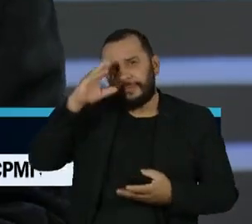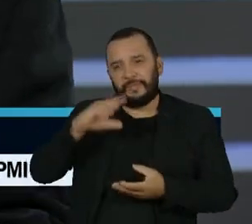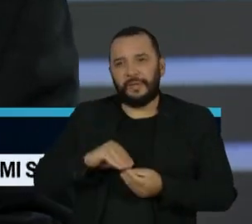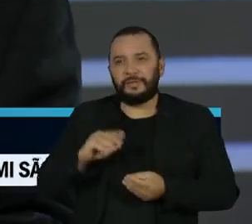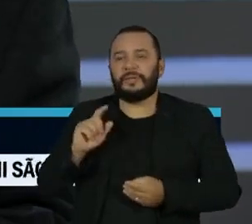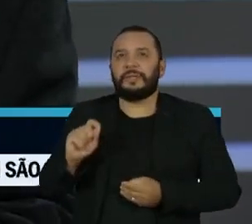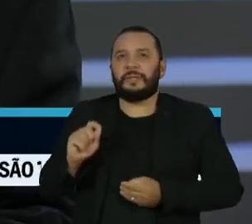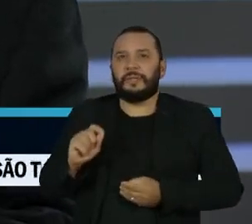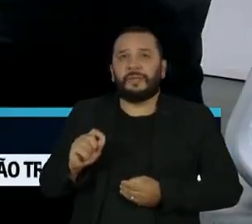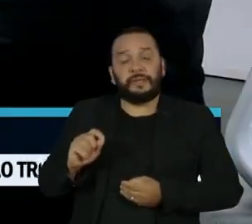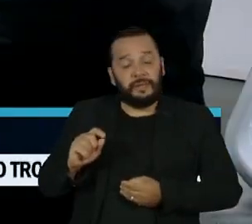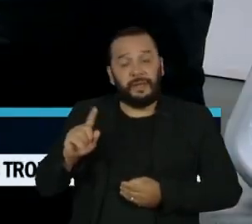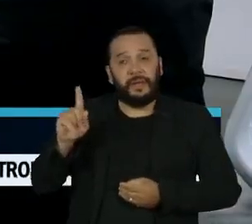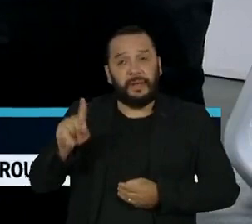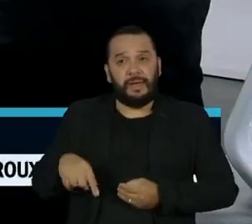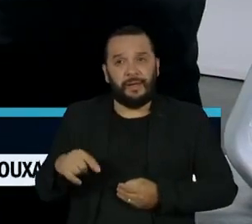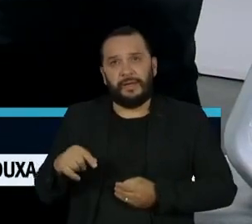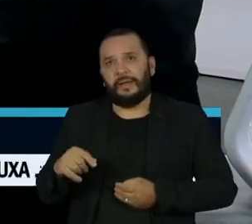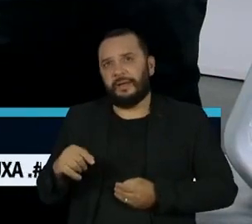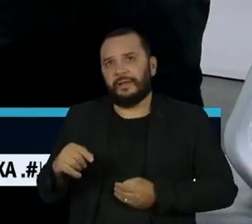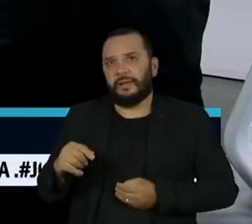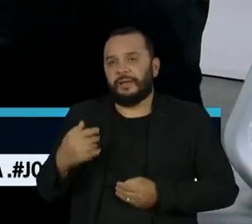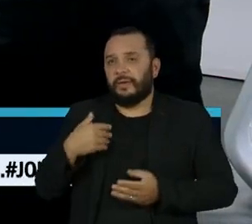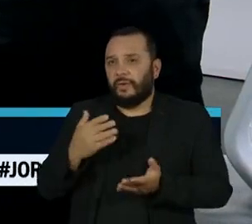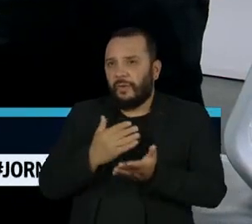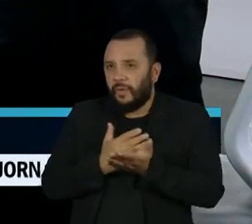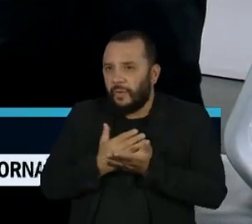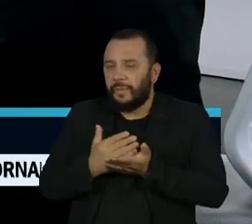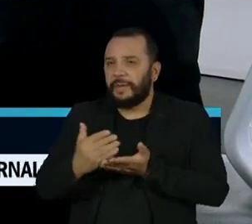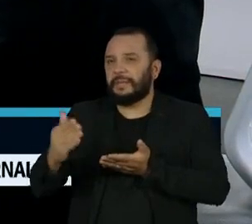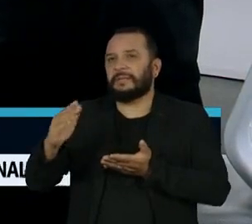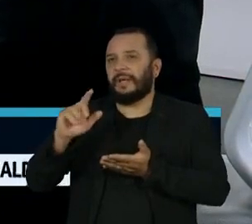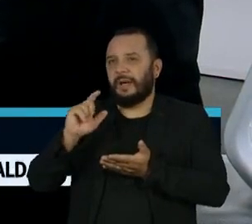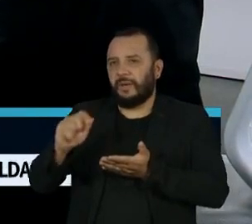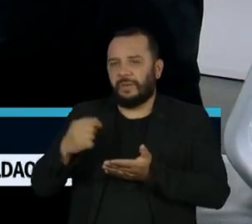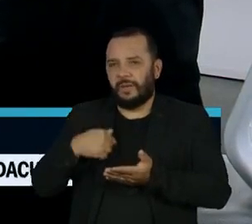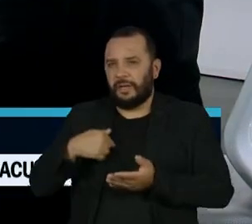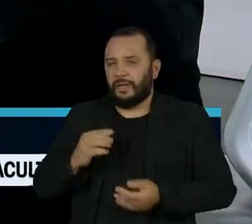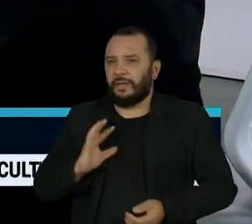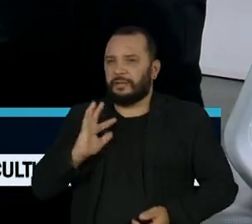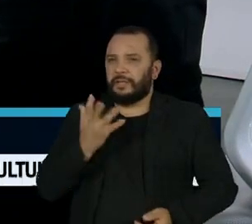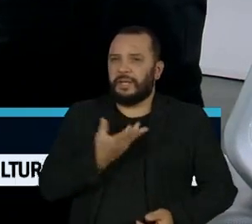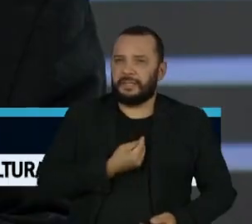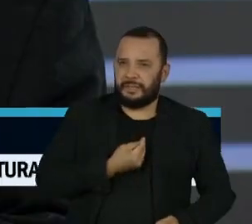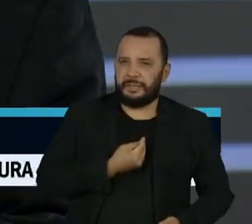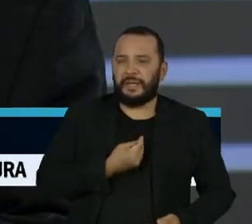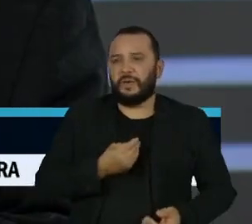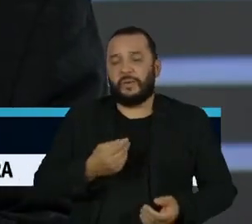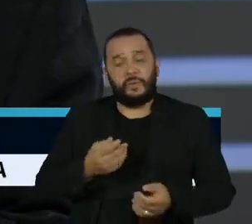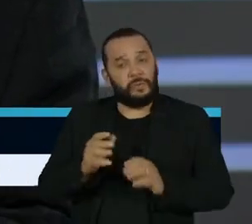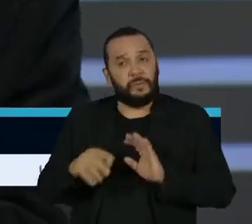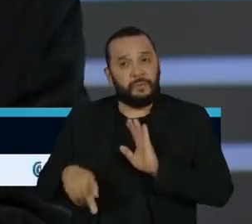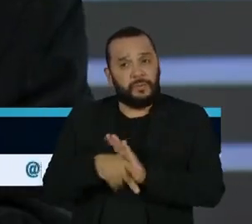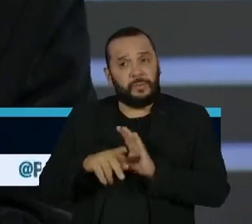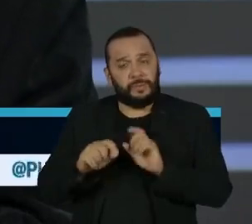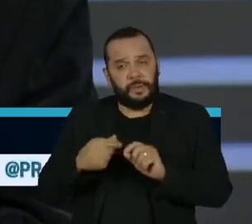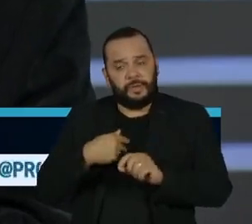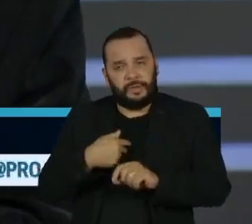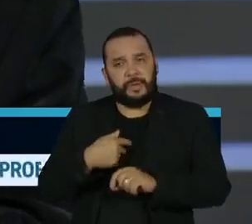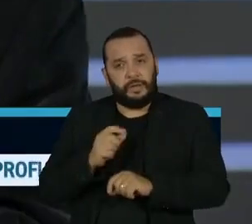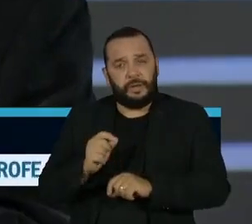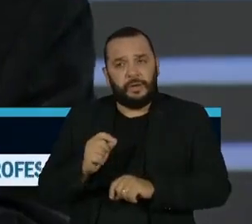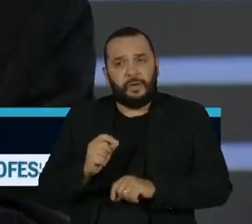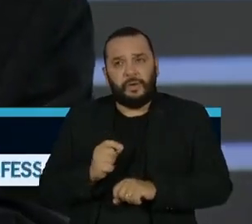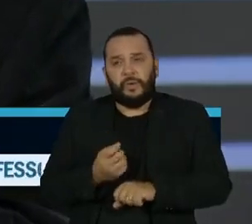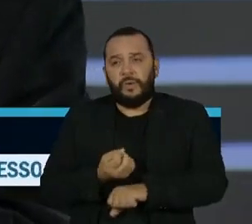uma janela orbital para você começar a fazer a transição, como se fala, com hormônios, mas, ao mesmo tempo,